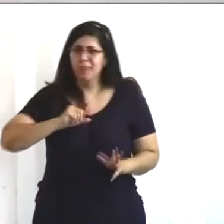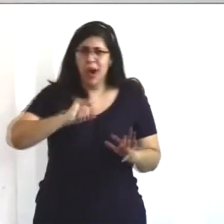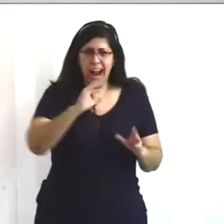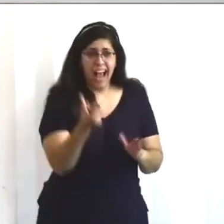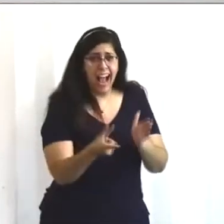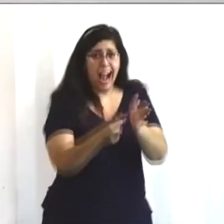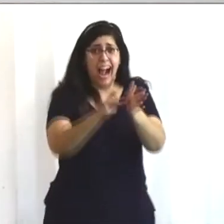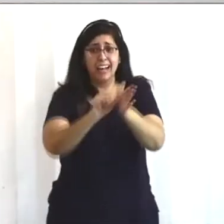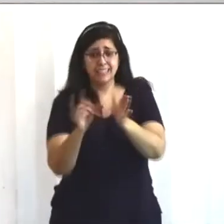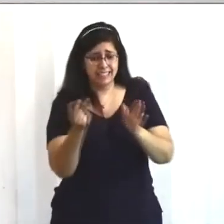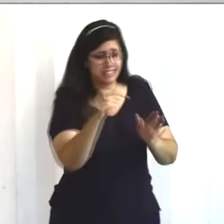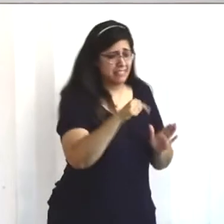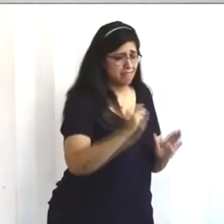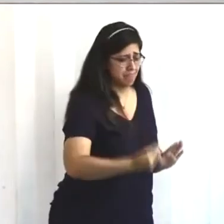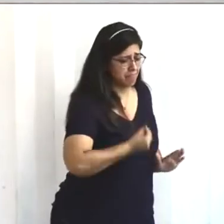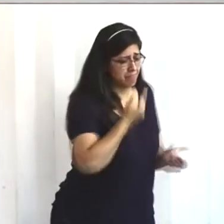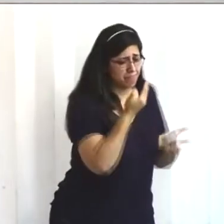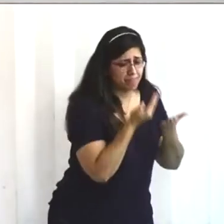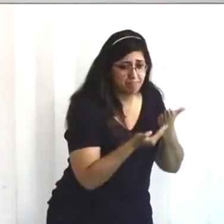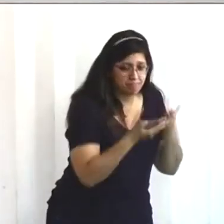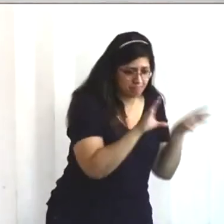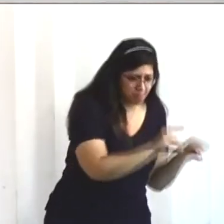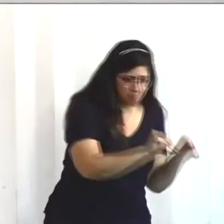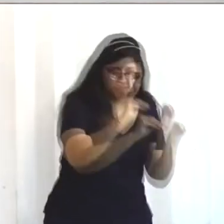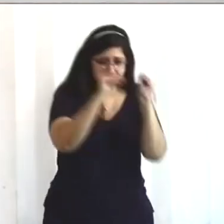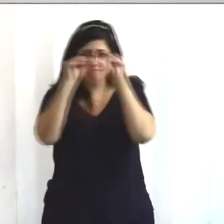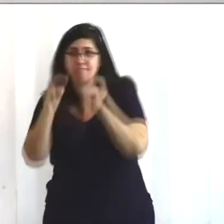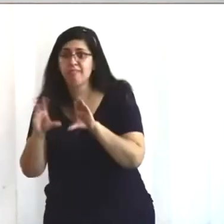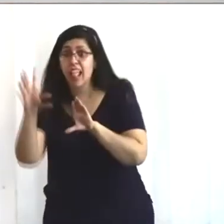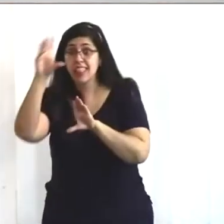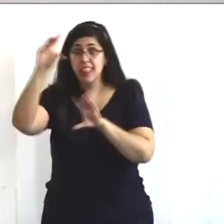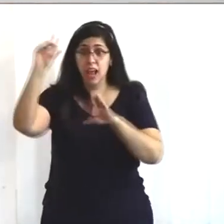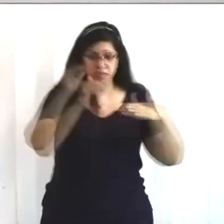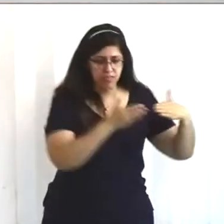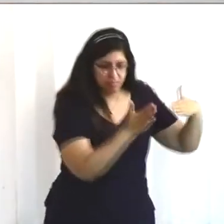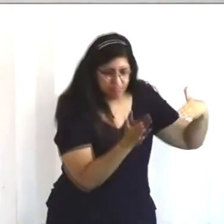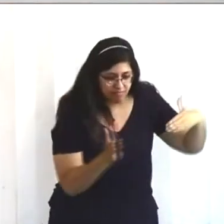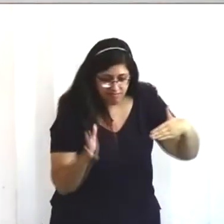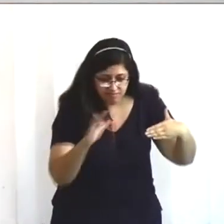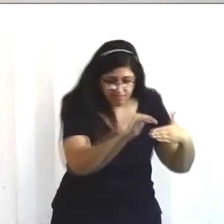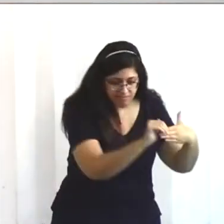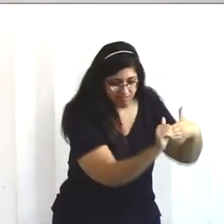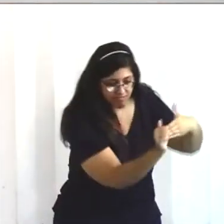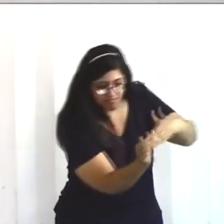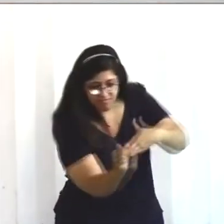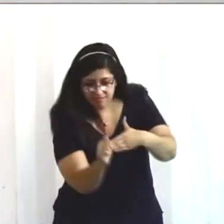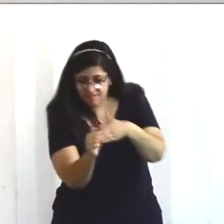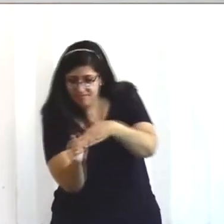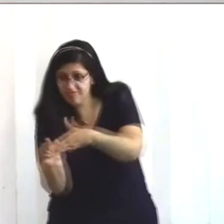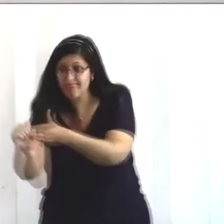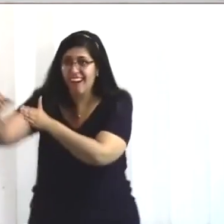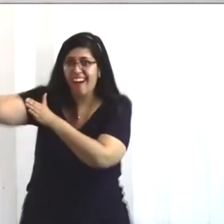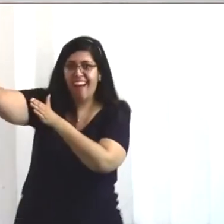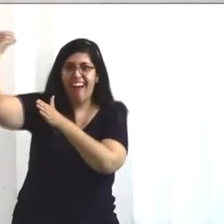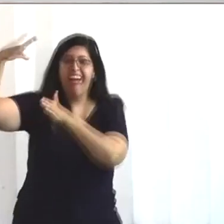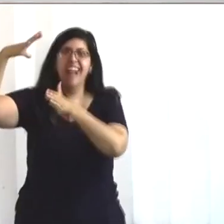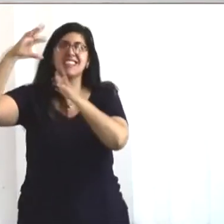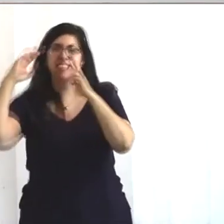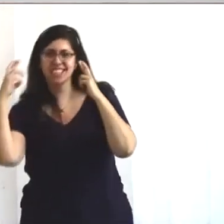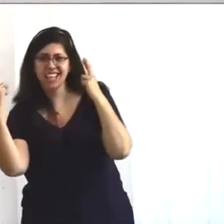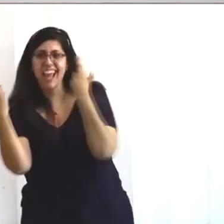aquele a quem Jesus disse: eu vou para o Pai e virá um Consolador para consolá-los. O Espírito Santo